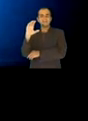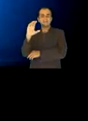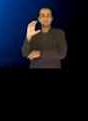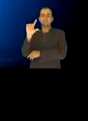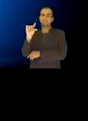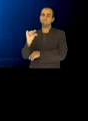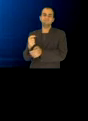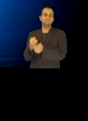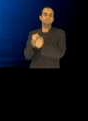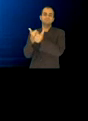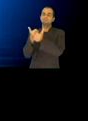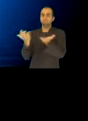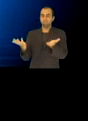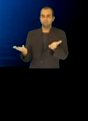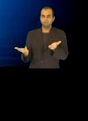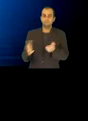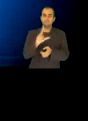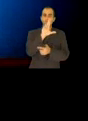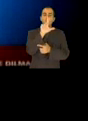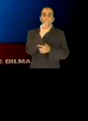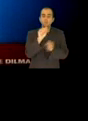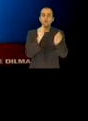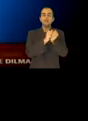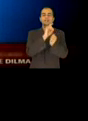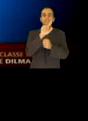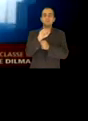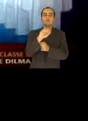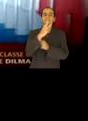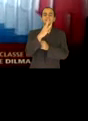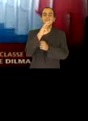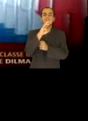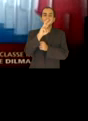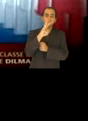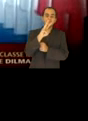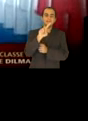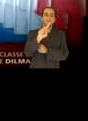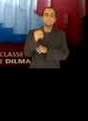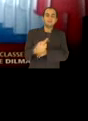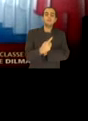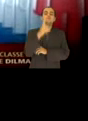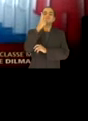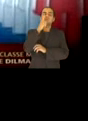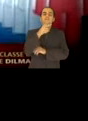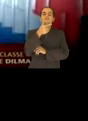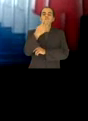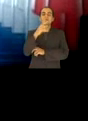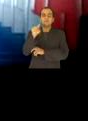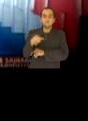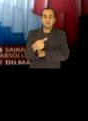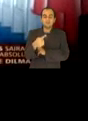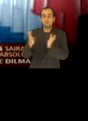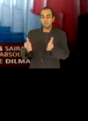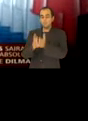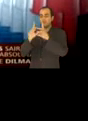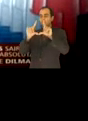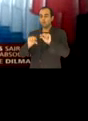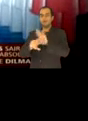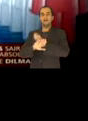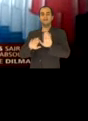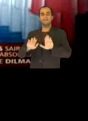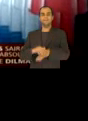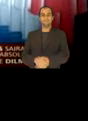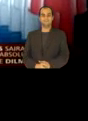Serra, insignificante. Com Lula e Dilma, 31 milhões entraram na classe média e 24 milhões